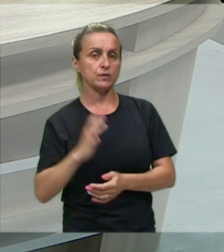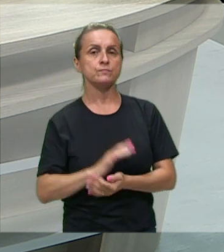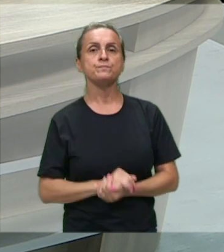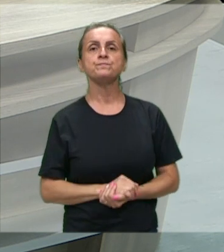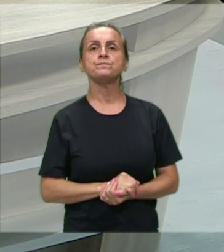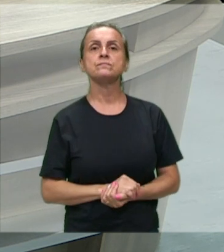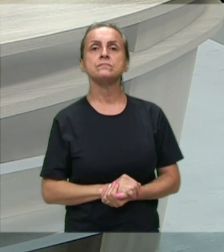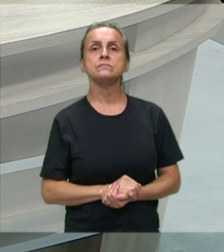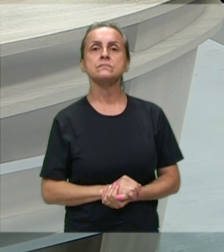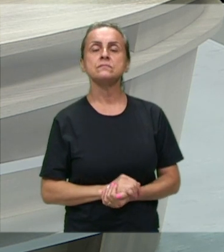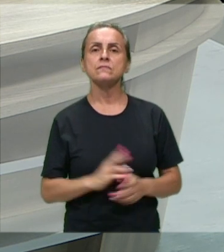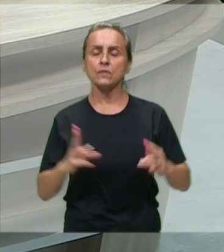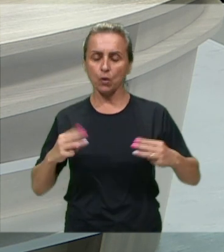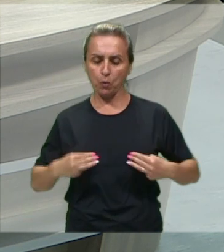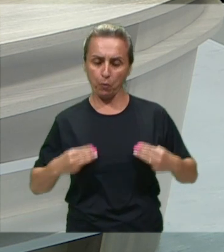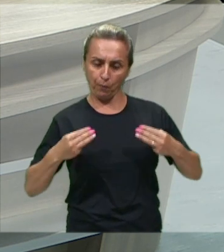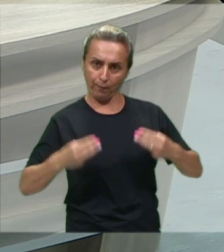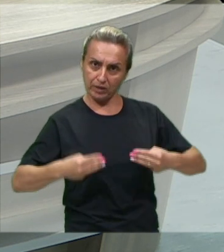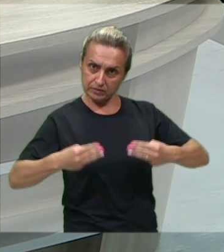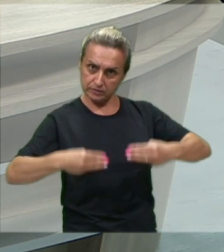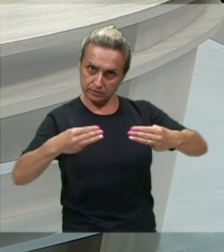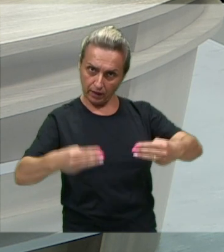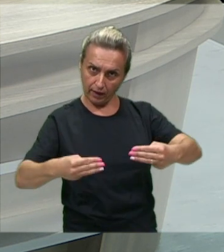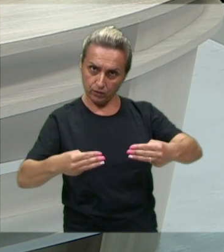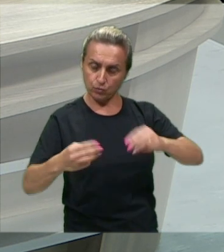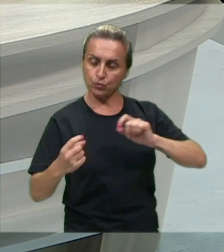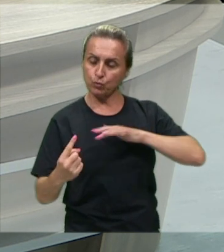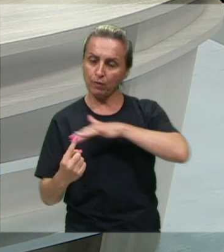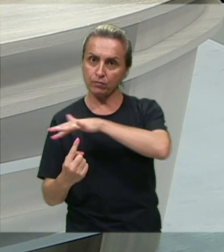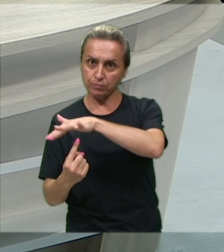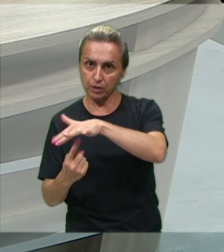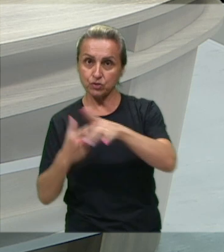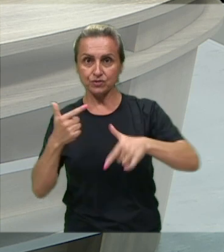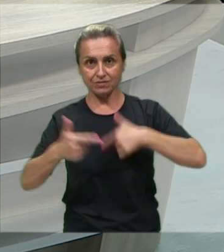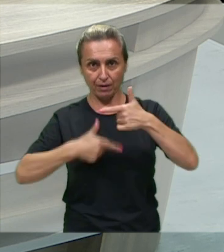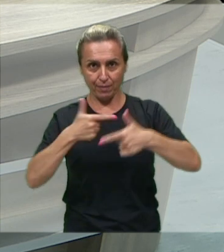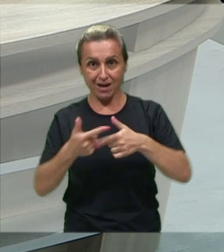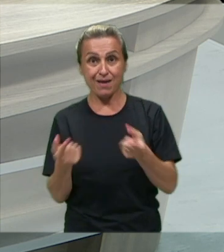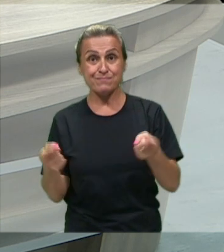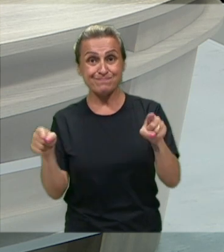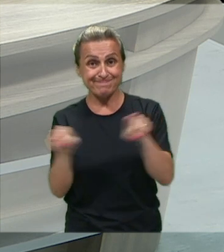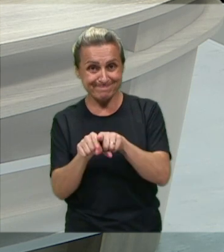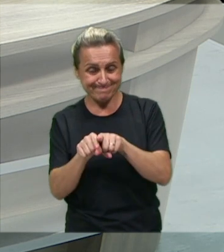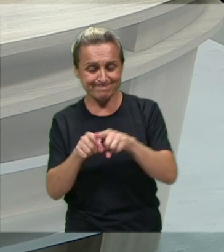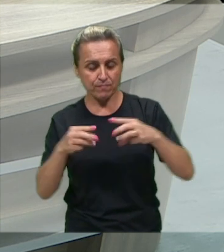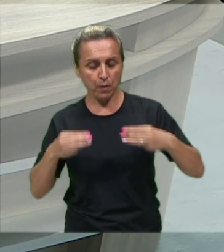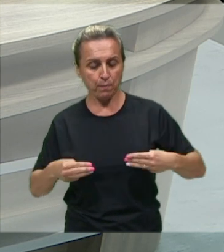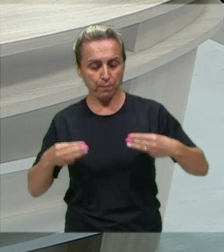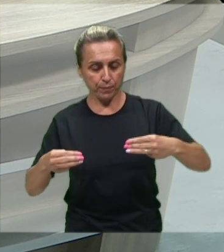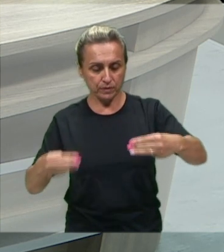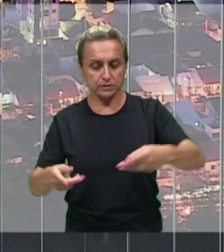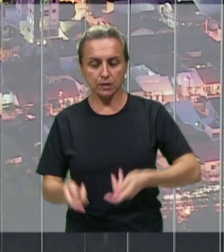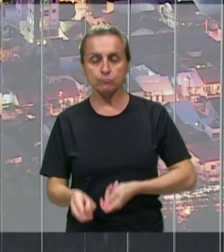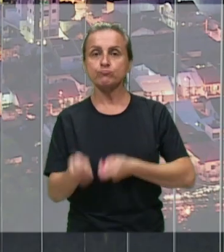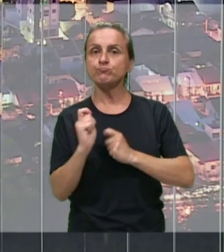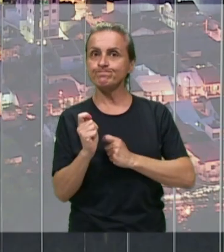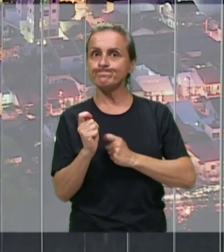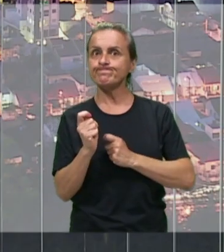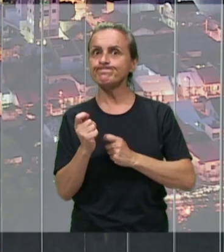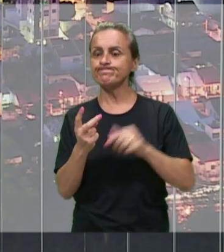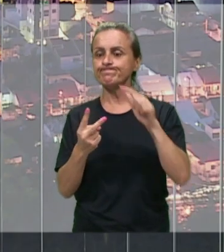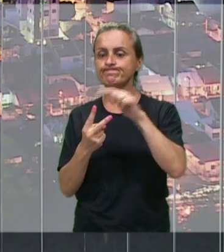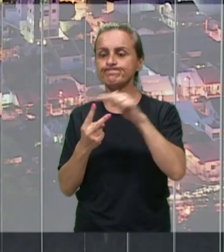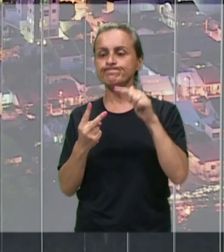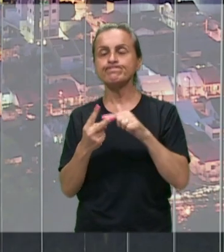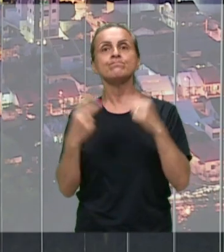O Ministério do Meio Ambiente trabalhar em parceria com o Ministério da Pesca, né? Até hoje se